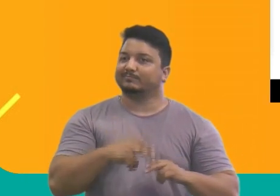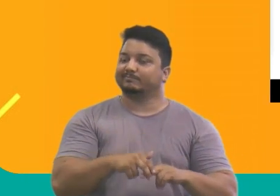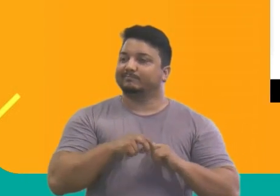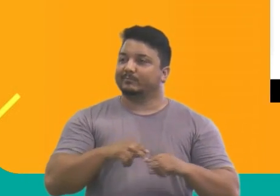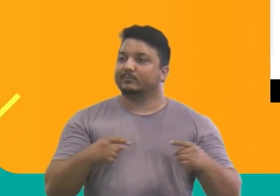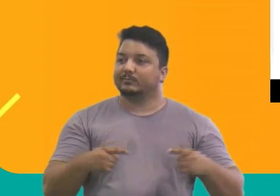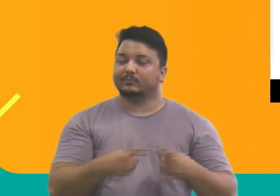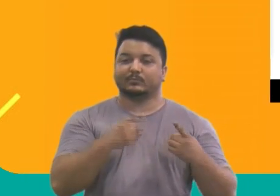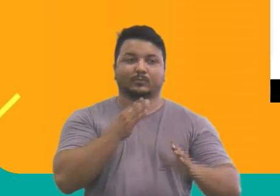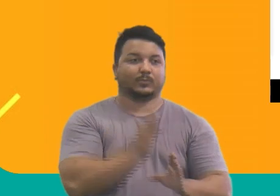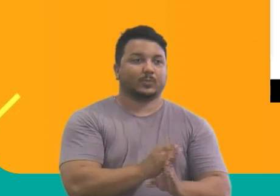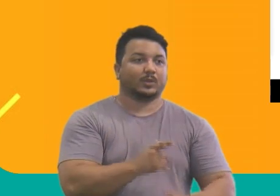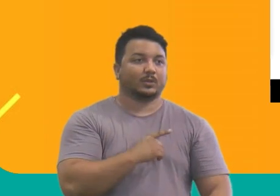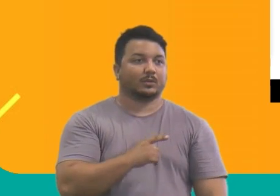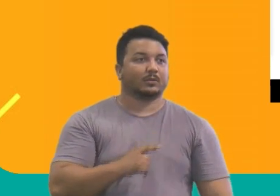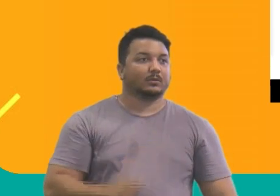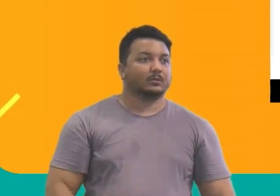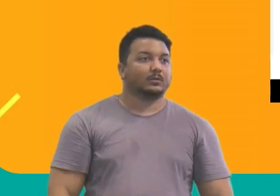deve a quê?